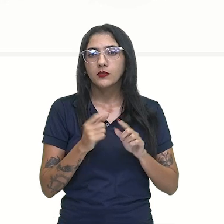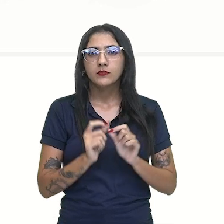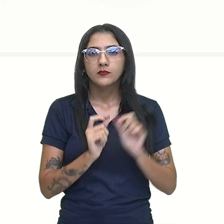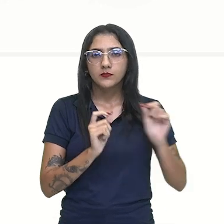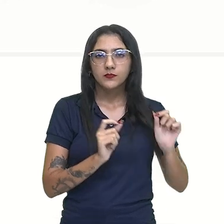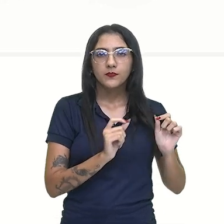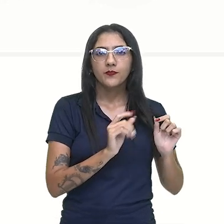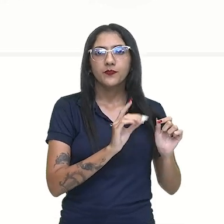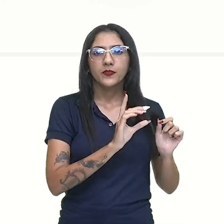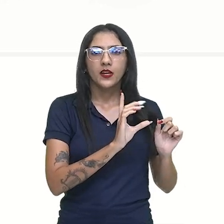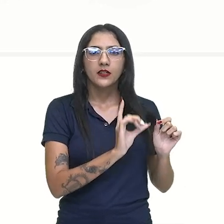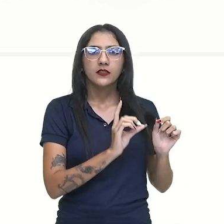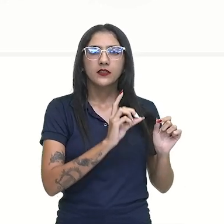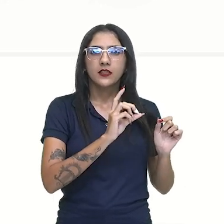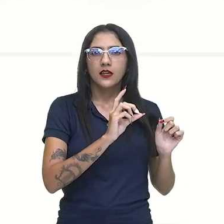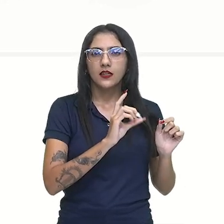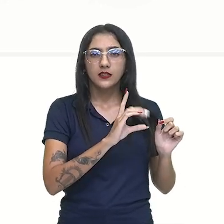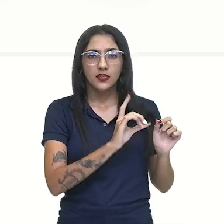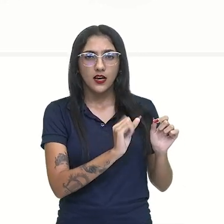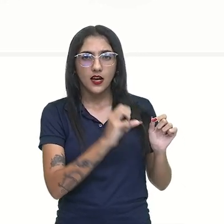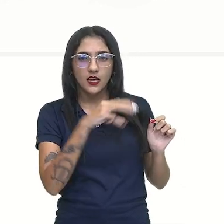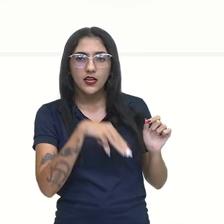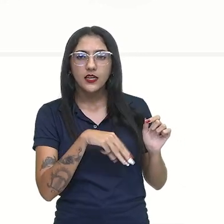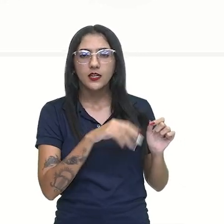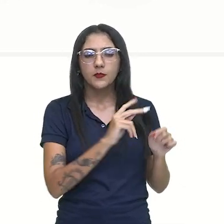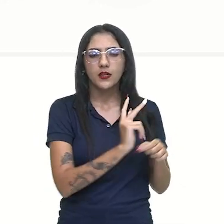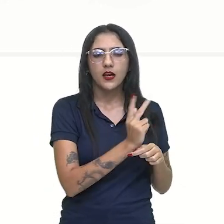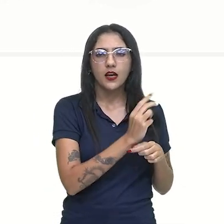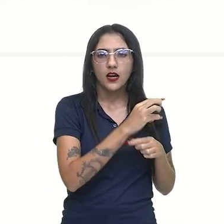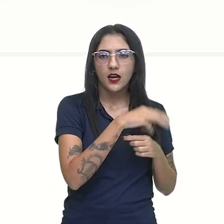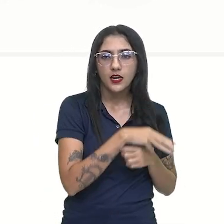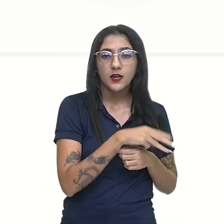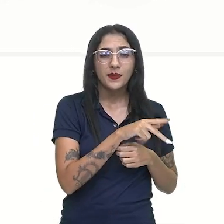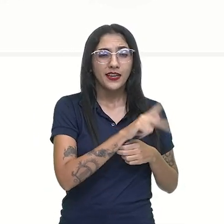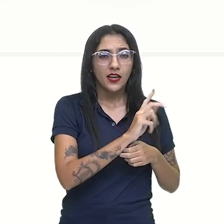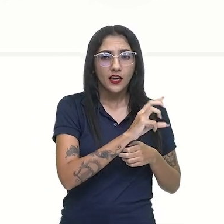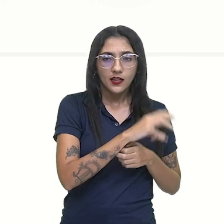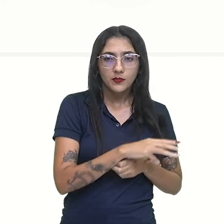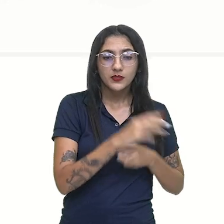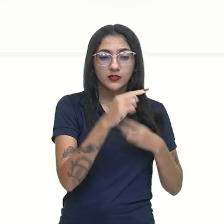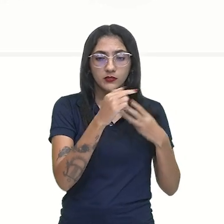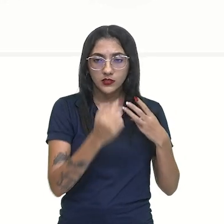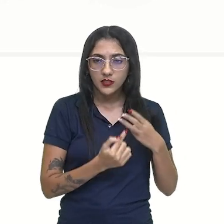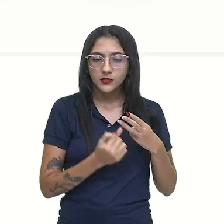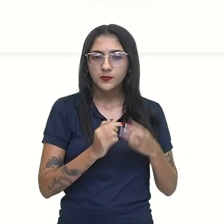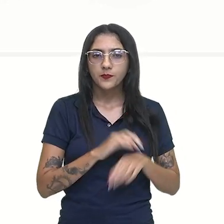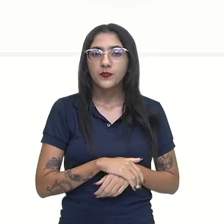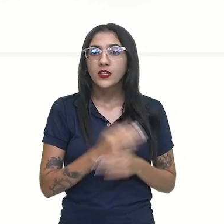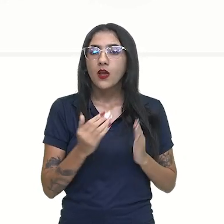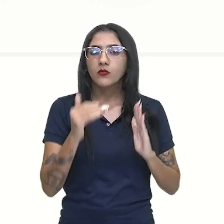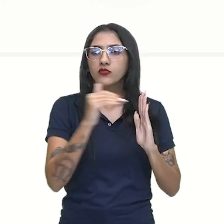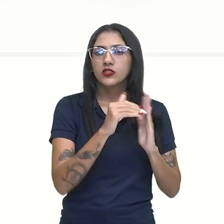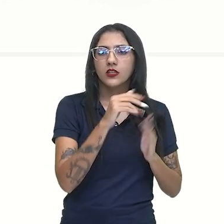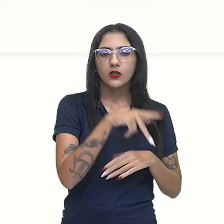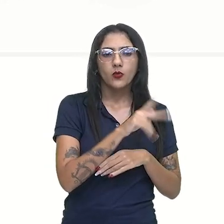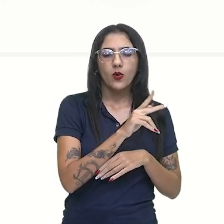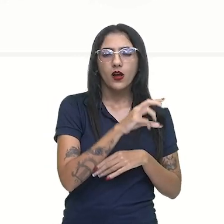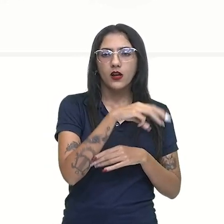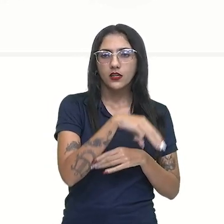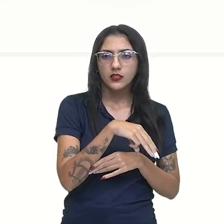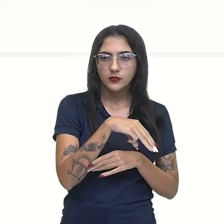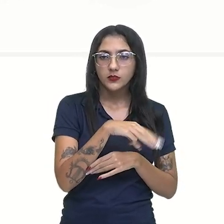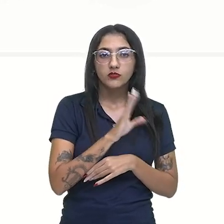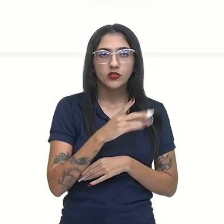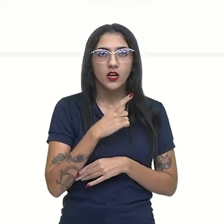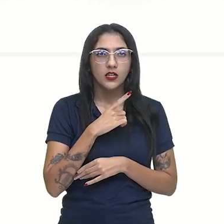decâmetro, pelo hectômetro e aí finalmente quilômetro, tá? Então, quando chegar aqui no quilômetro, eu